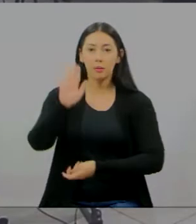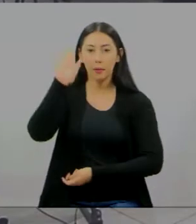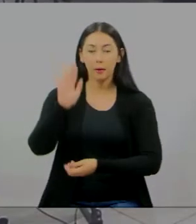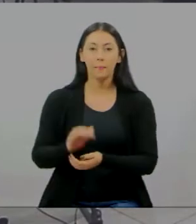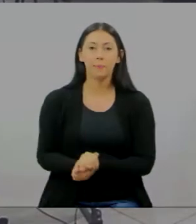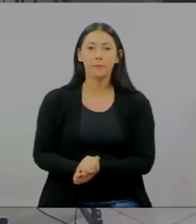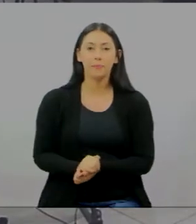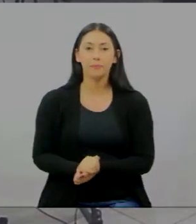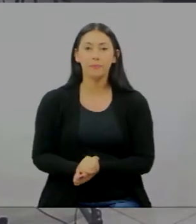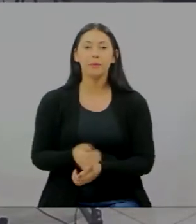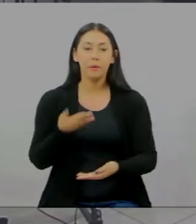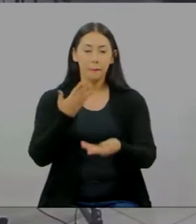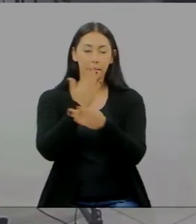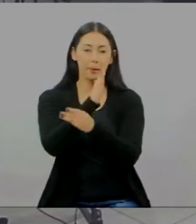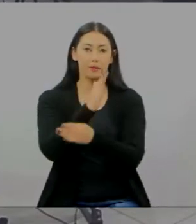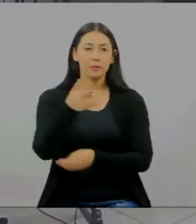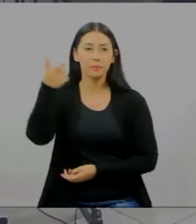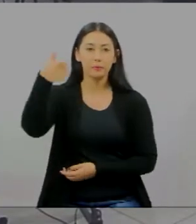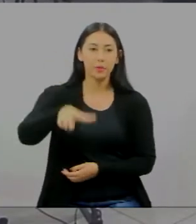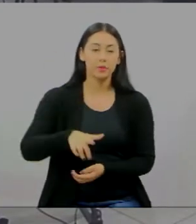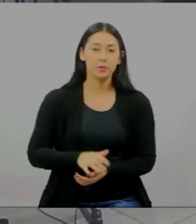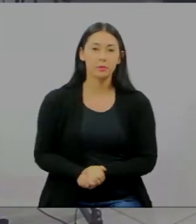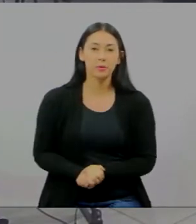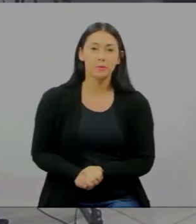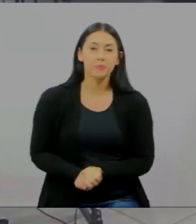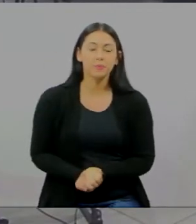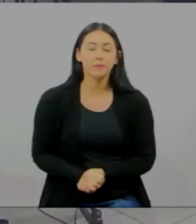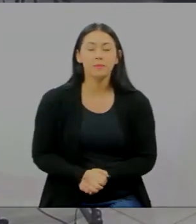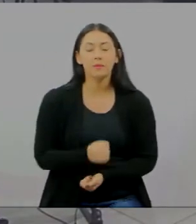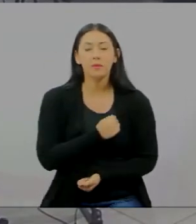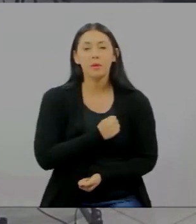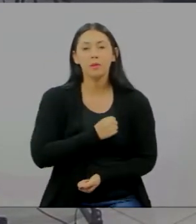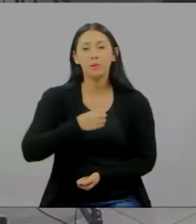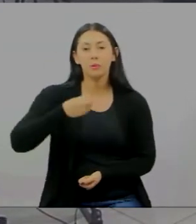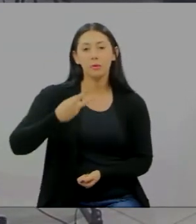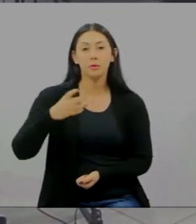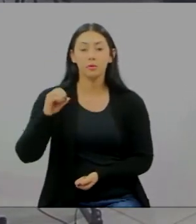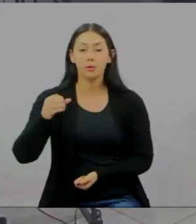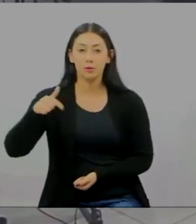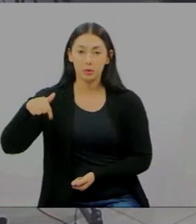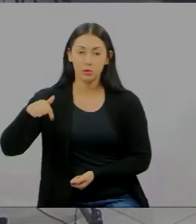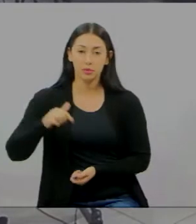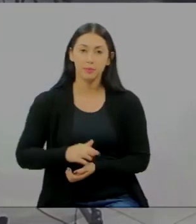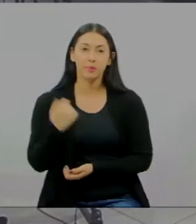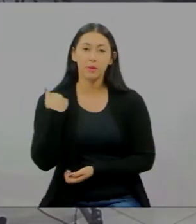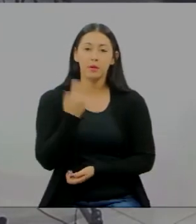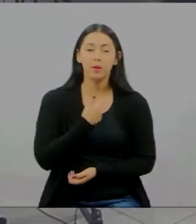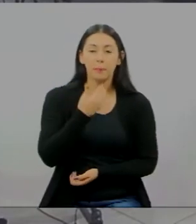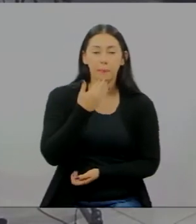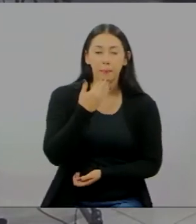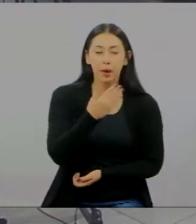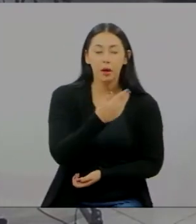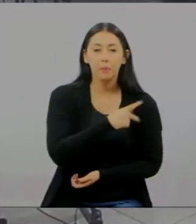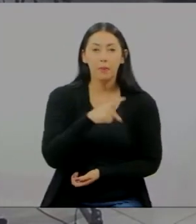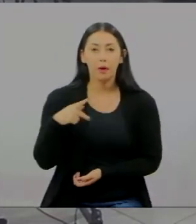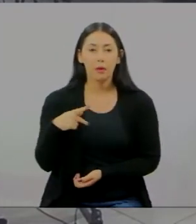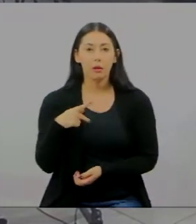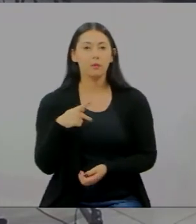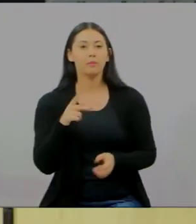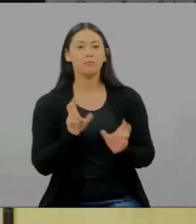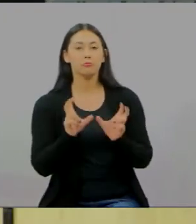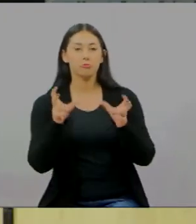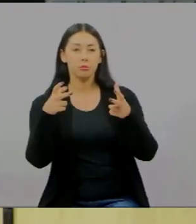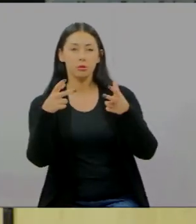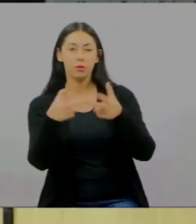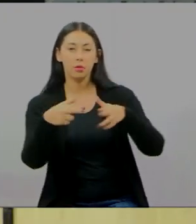o braço. Requerimento aprovado. Próximo requerimento. Requerimento número 207. Requeremos ao excelentíssimo senhor presidente desta Casa, ouvido e aprovado